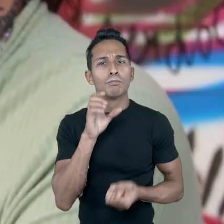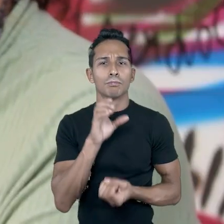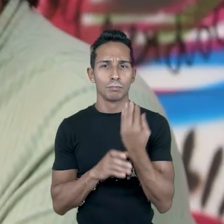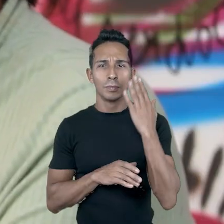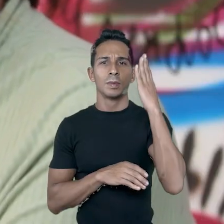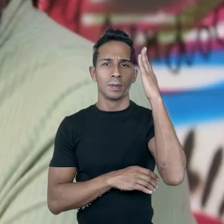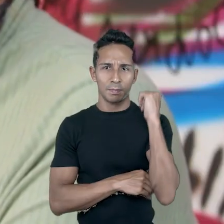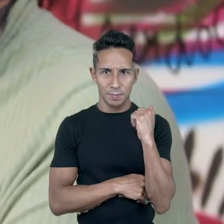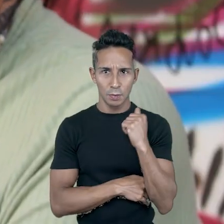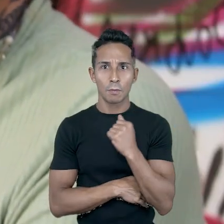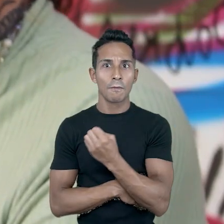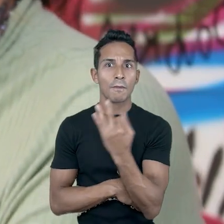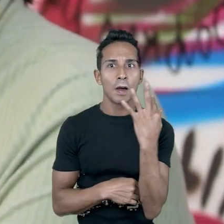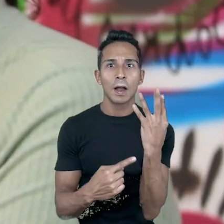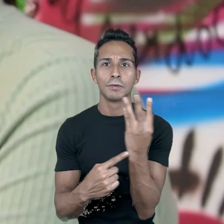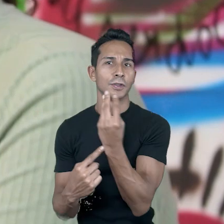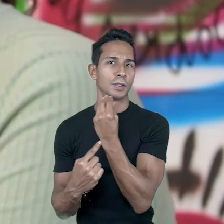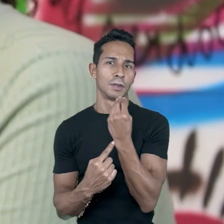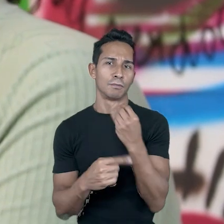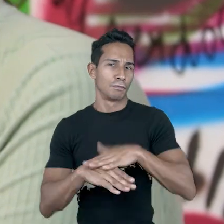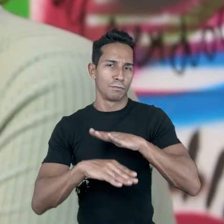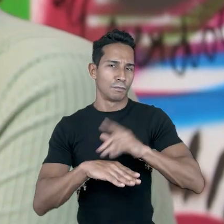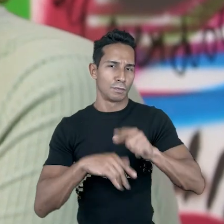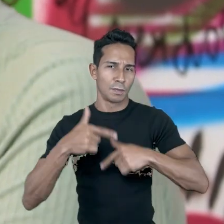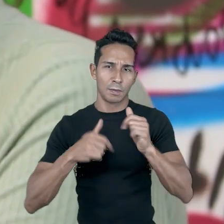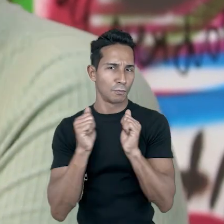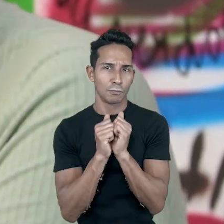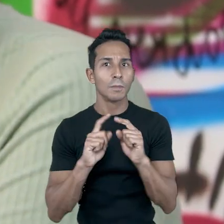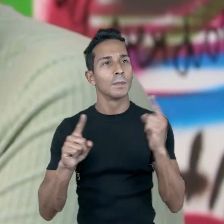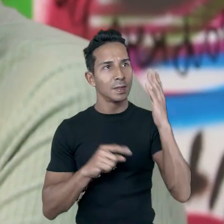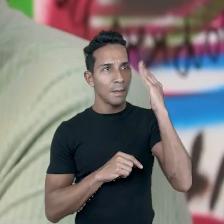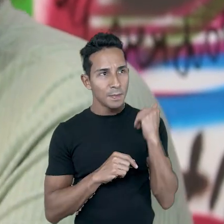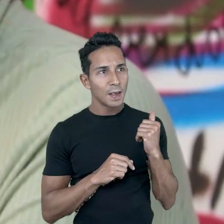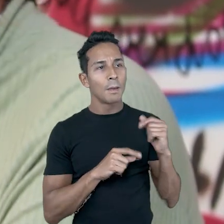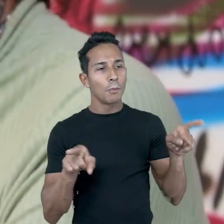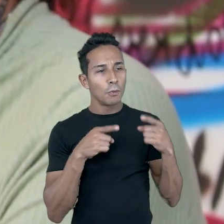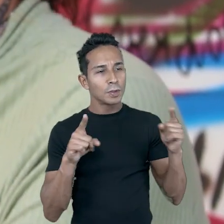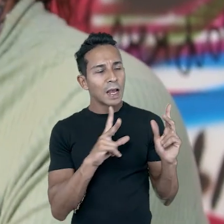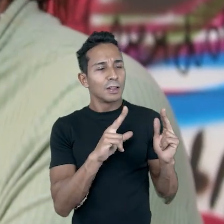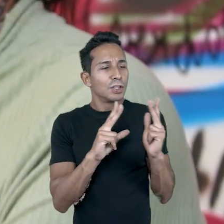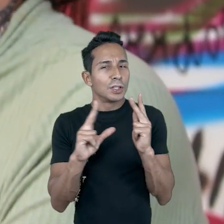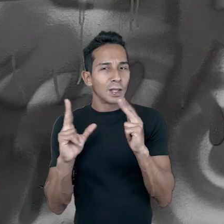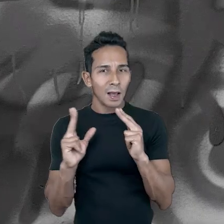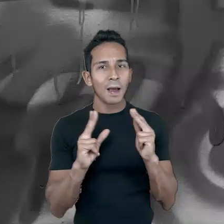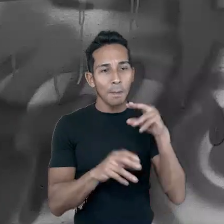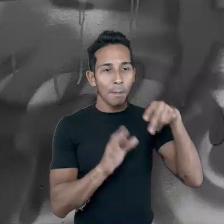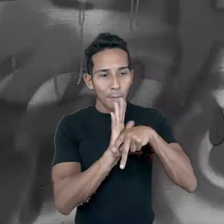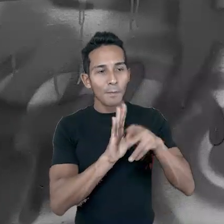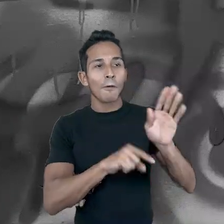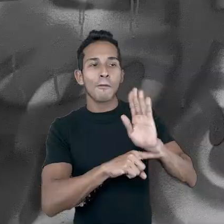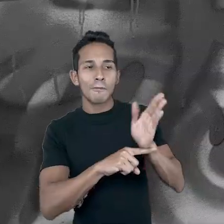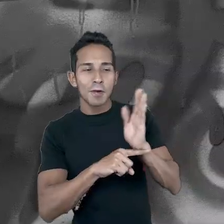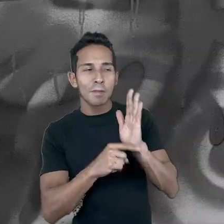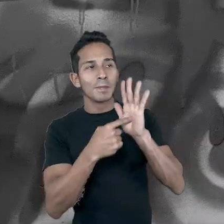enquanto produção musical. Assim, não fazia tantos artistas, mas fazia muita trilha sonora, né? Já tinha filmes que já